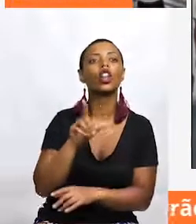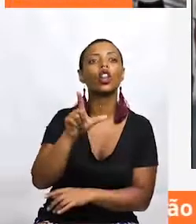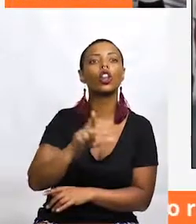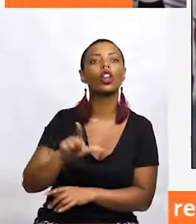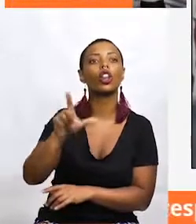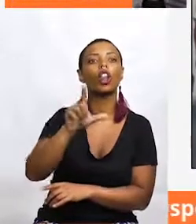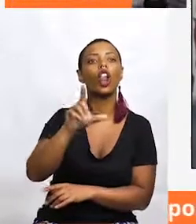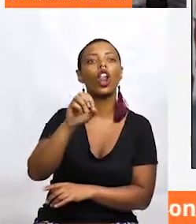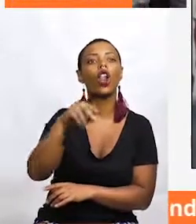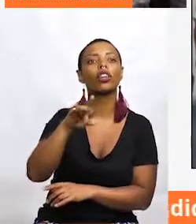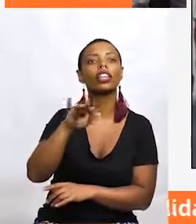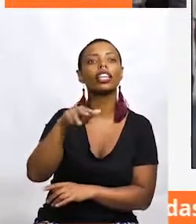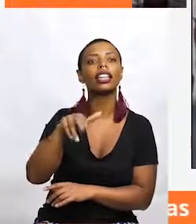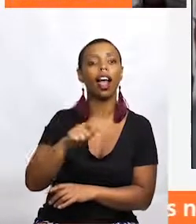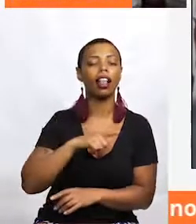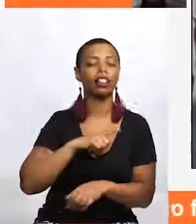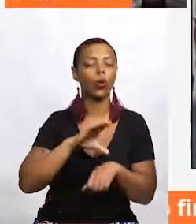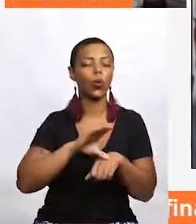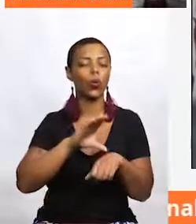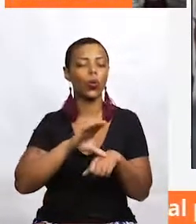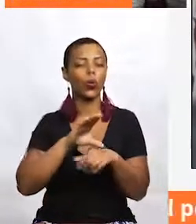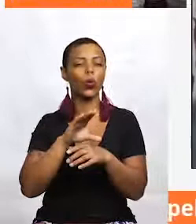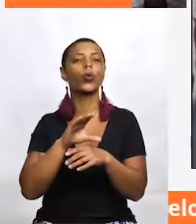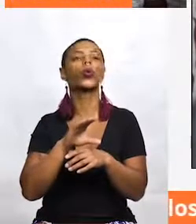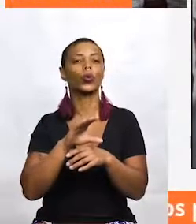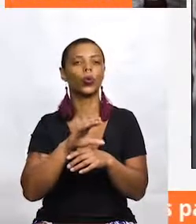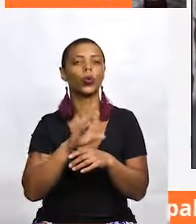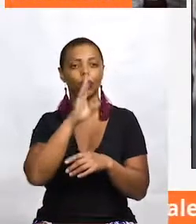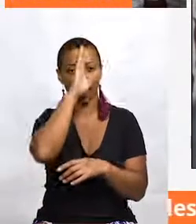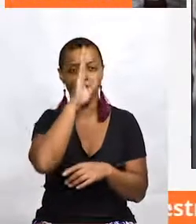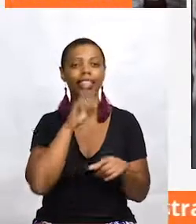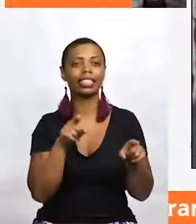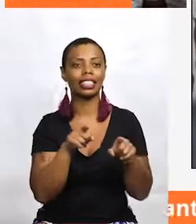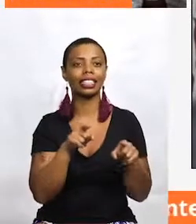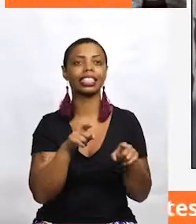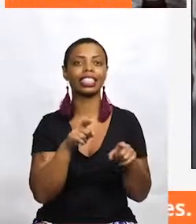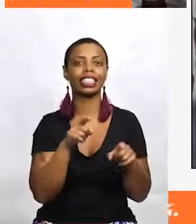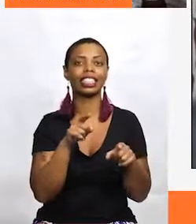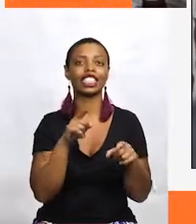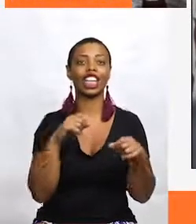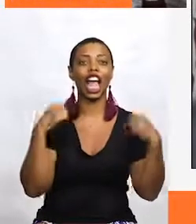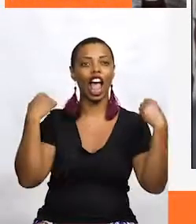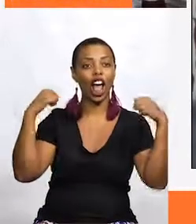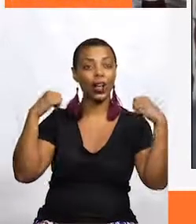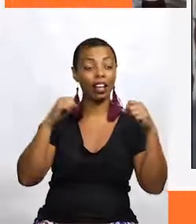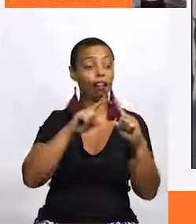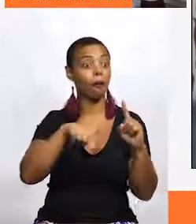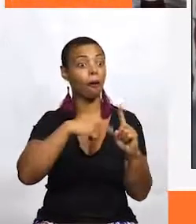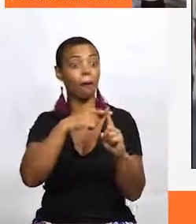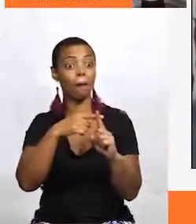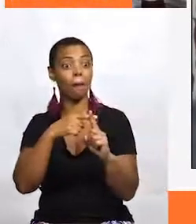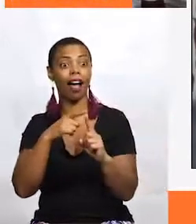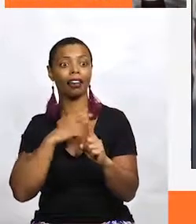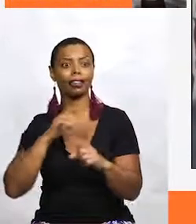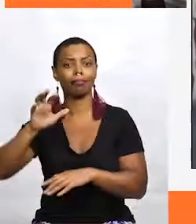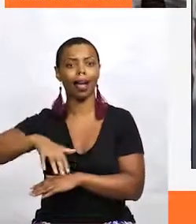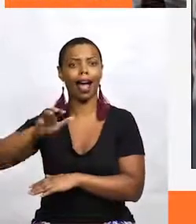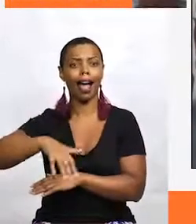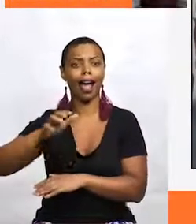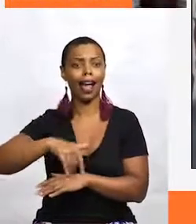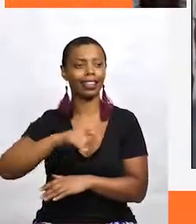que era gratuito, e também tinha um time de basquete na mesma cidade, né? Eu curti o esporte menos de 6 meses,